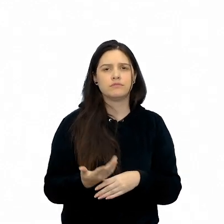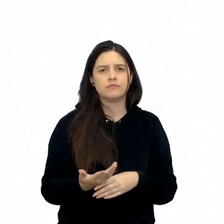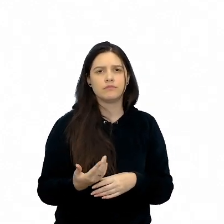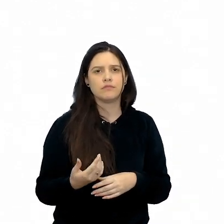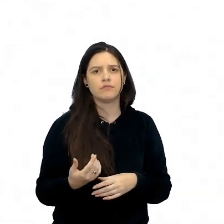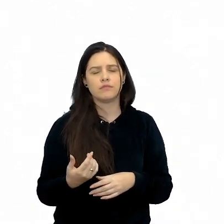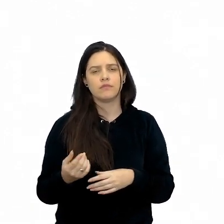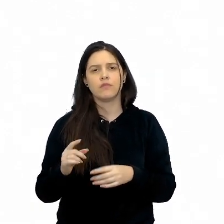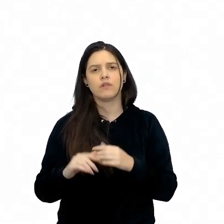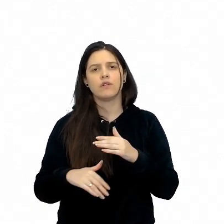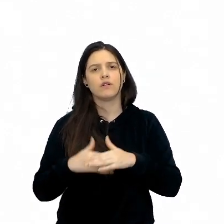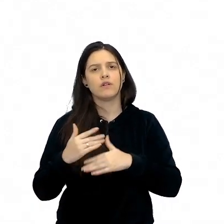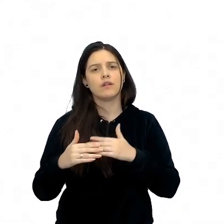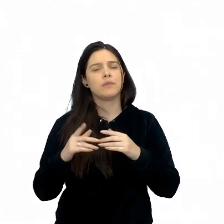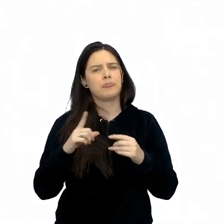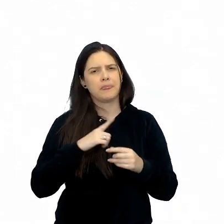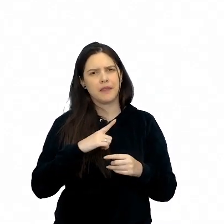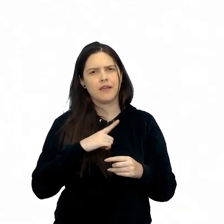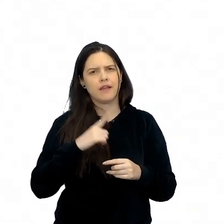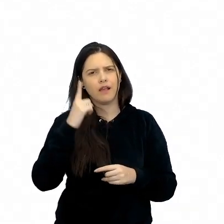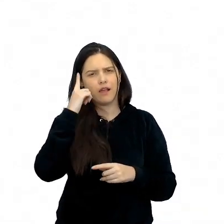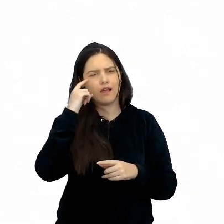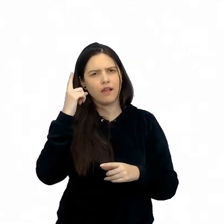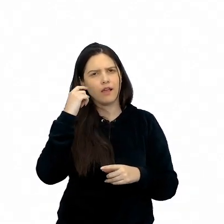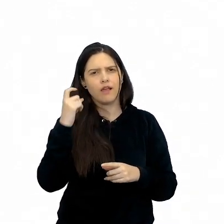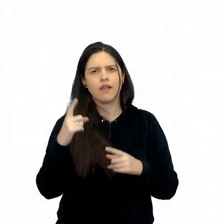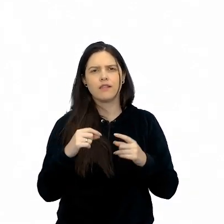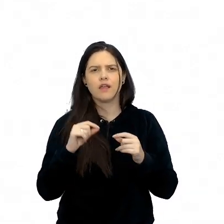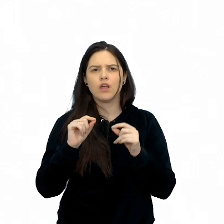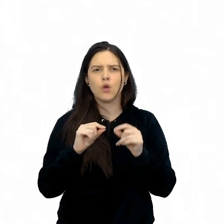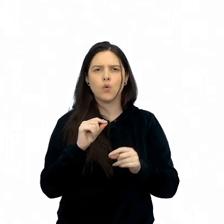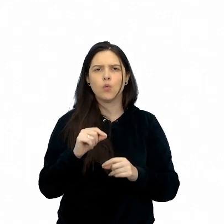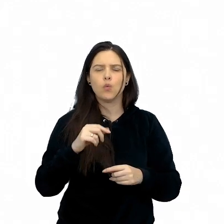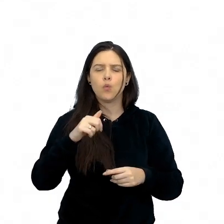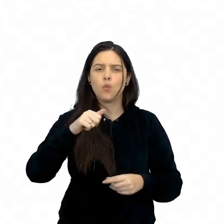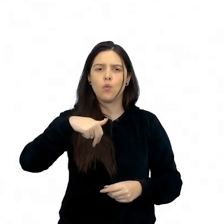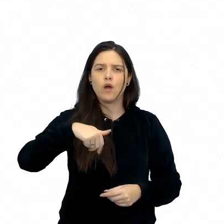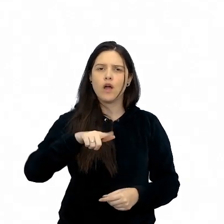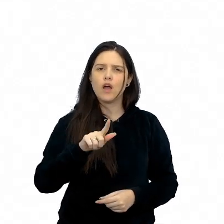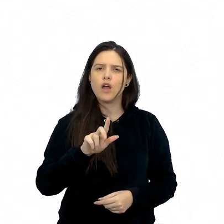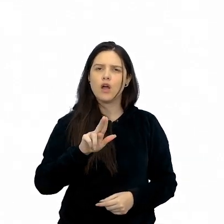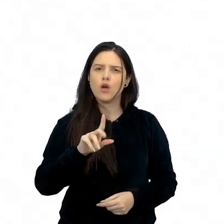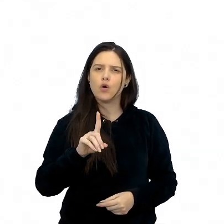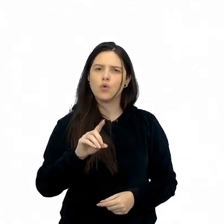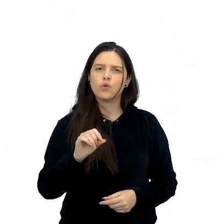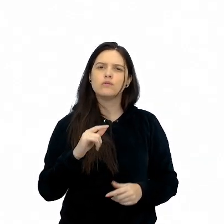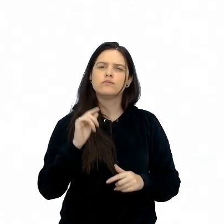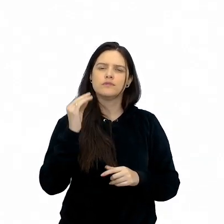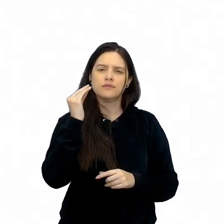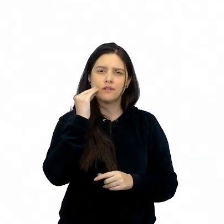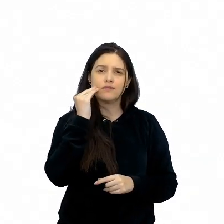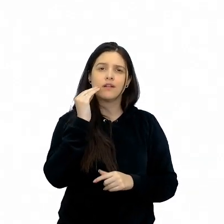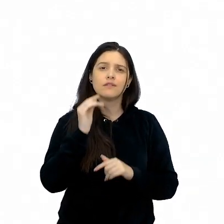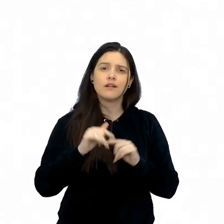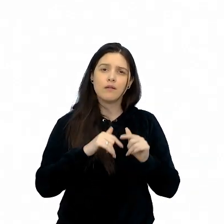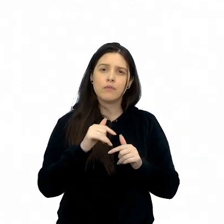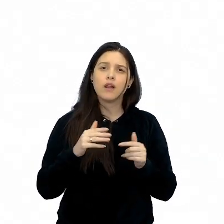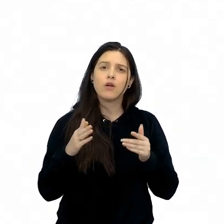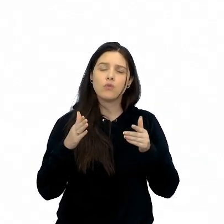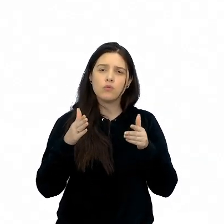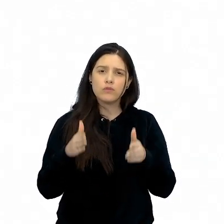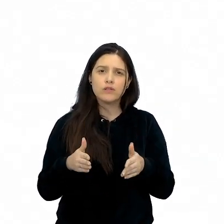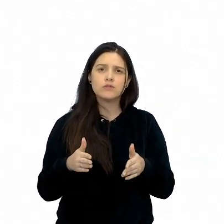polígono regular? Será que ele tem a ideia do que é um polígono regular? Porque até então, talvez não foi trabalhado com isso. Lembra que eu estou pensando